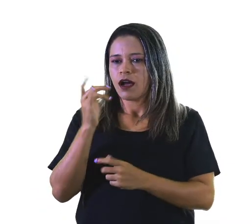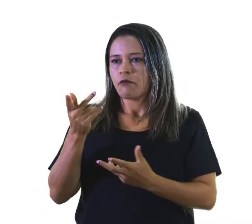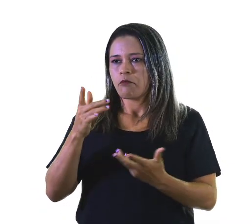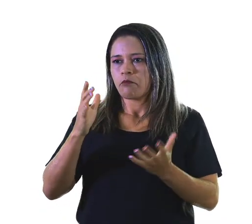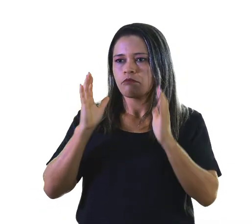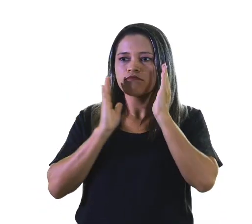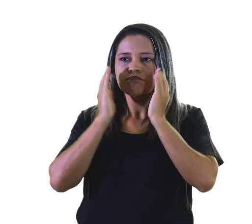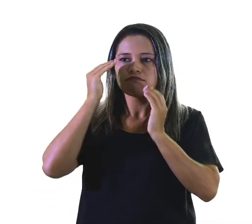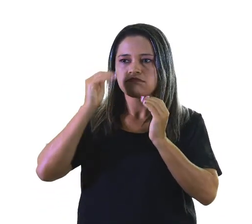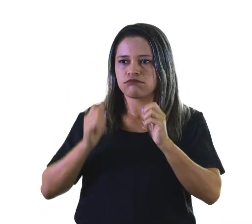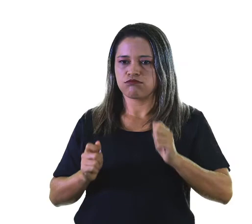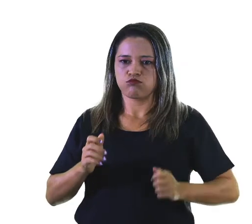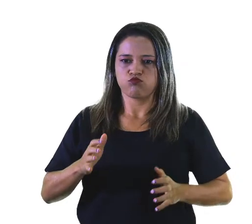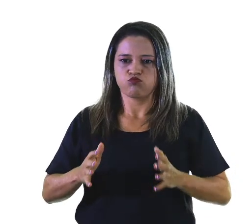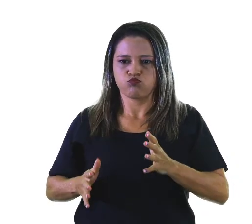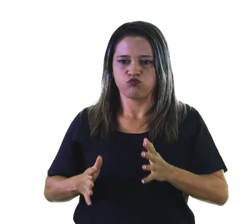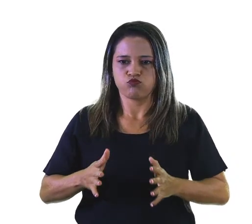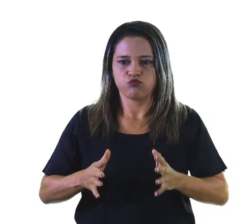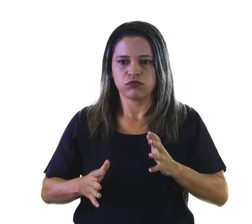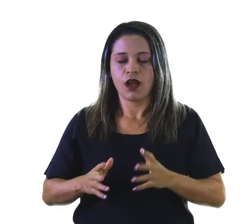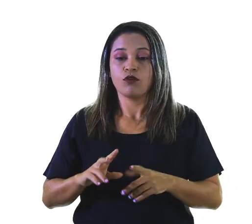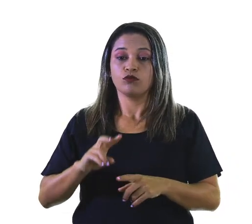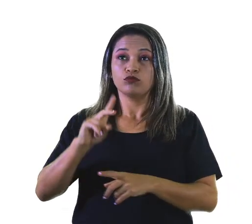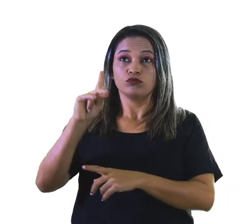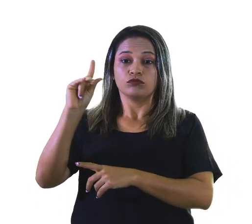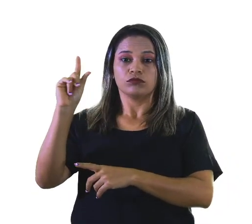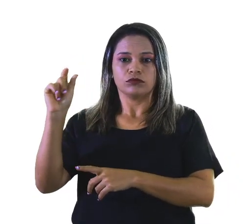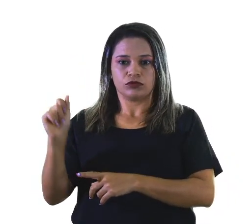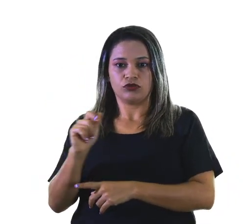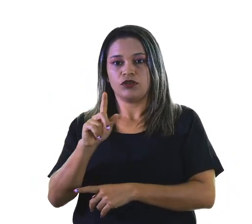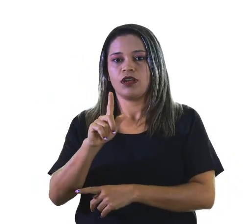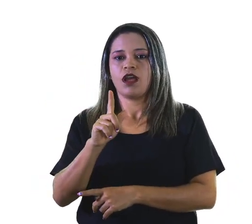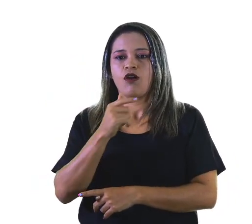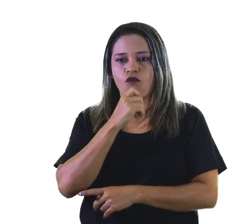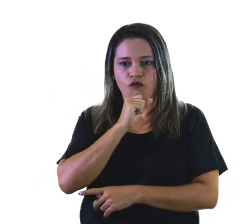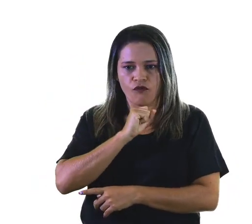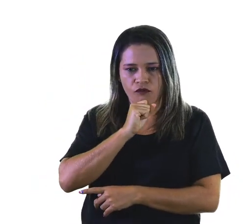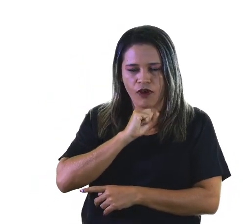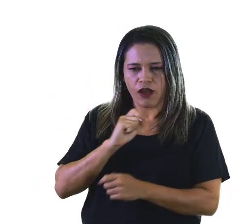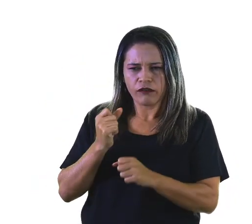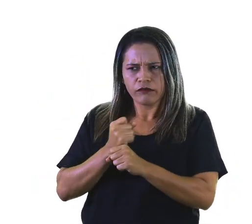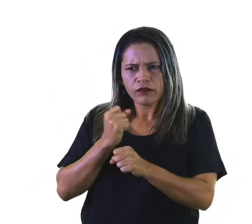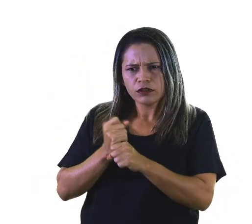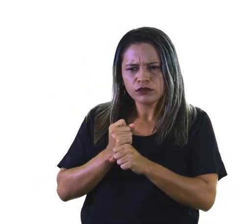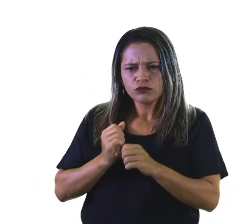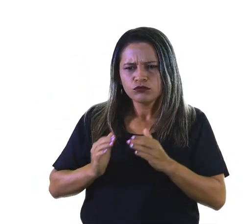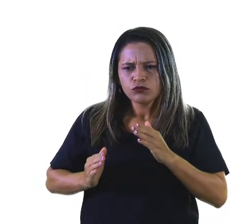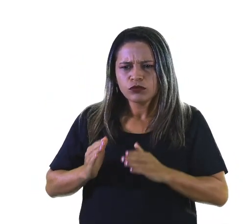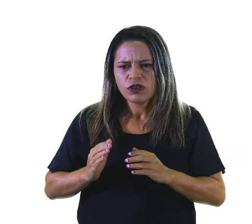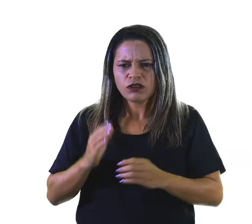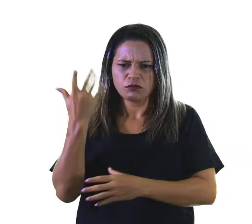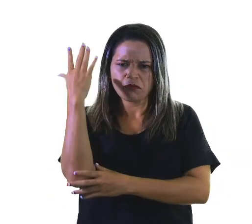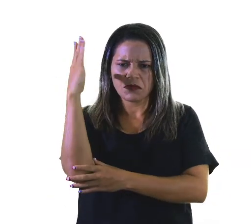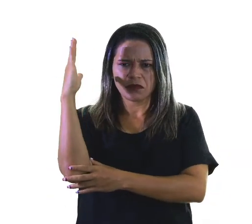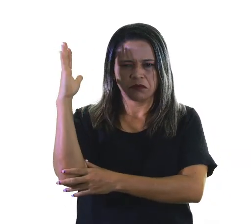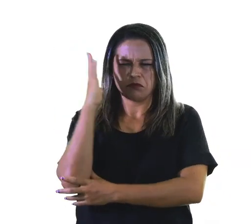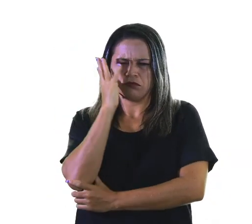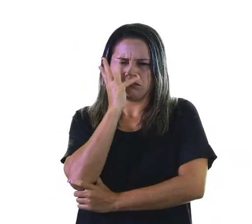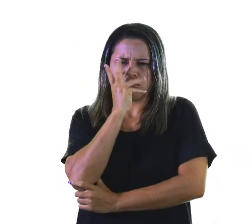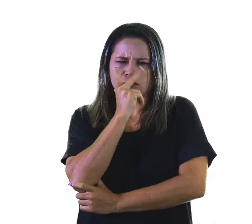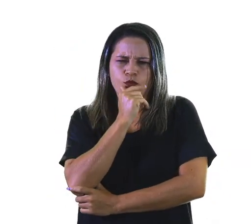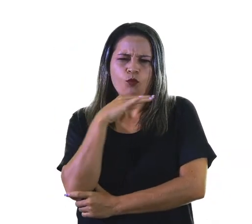dia, Geppetto construiu um boneco de madeira, muito bonito,